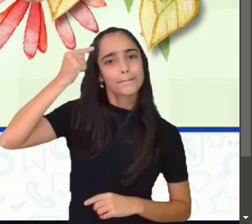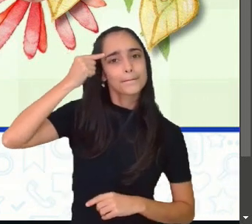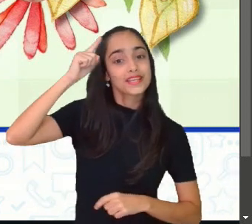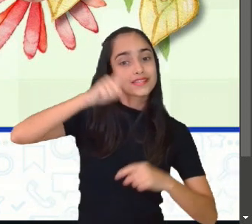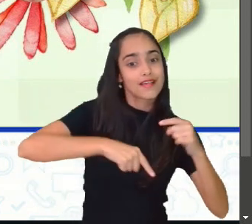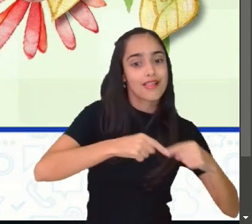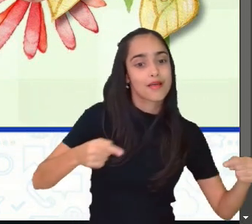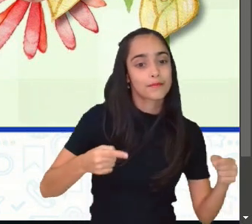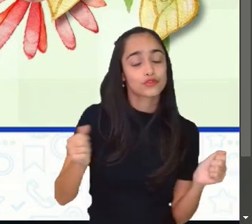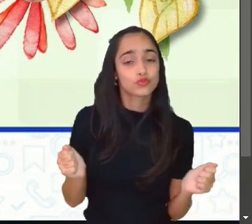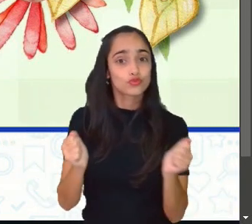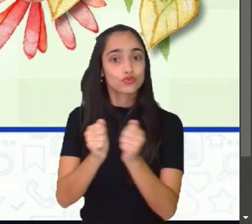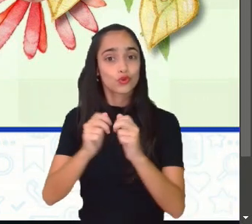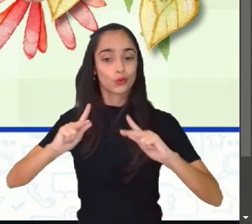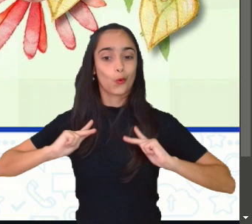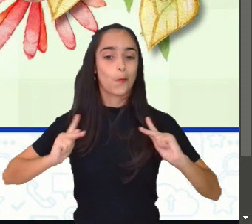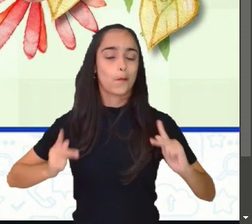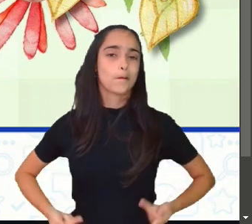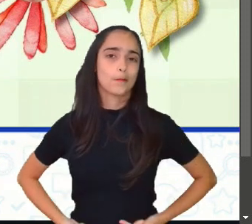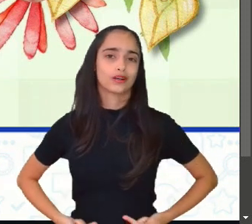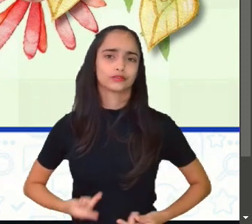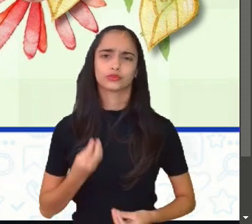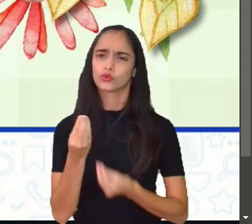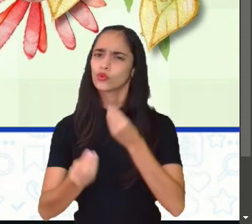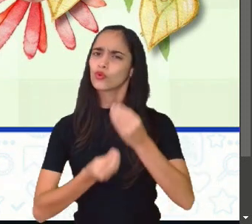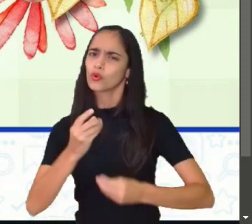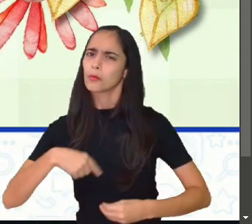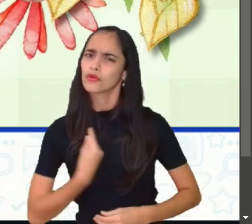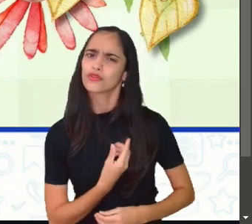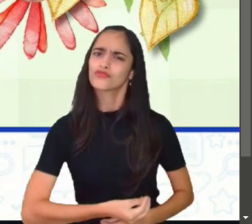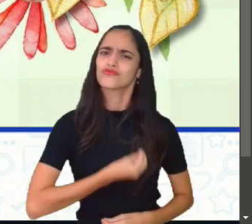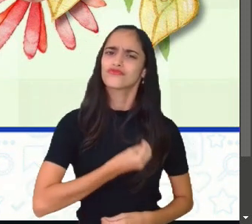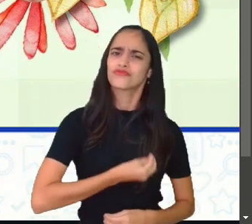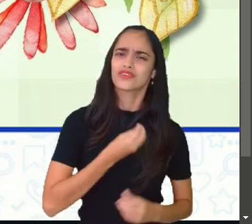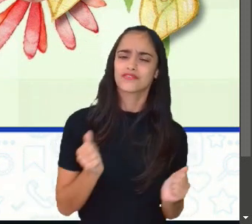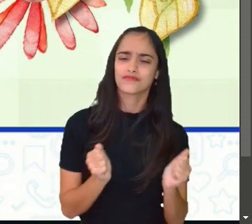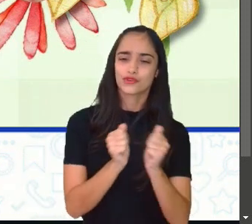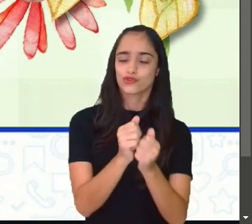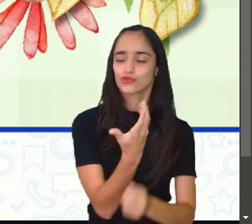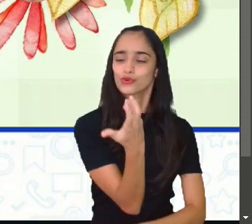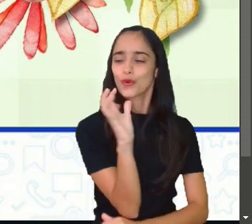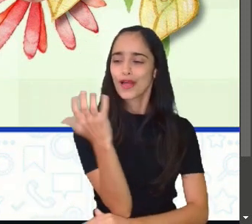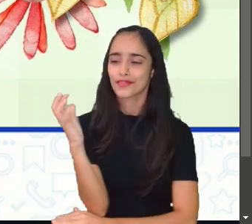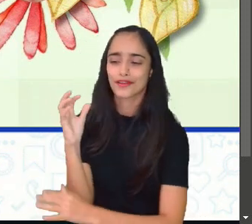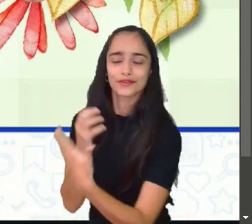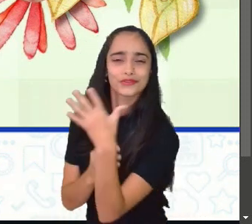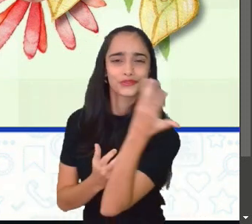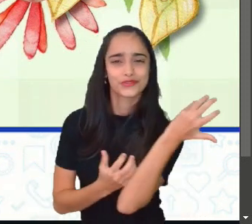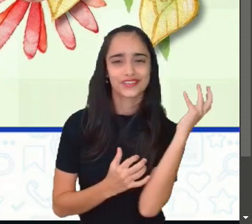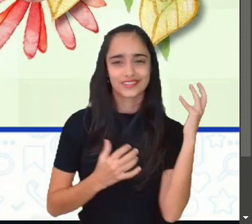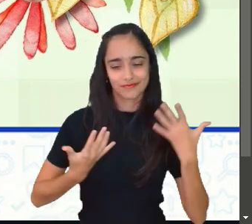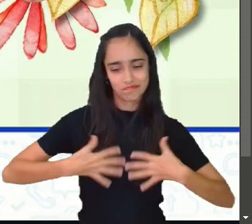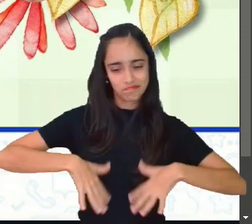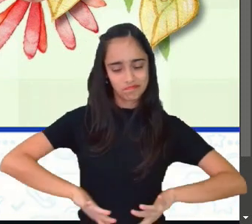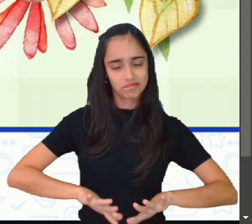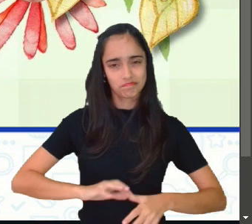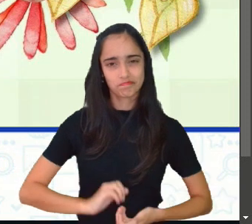elemento humano. Então, como a gente vive para a natureza e vice-versa. Aqui a gente também tem